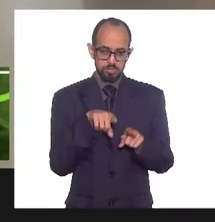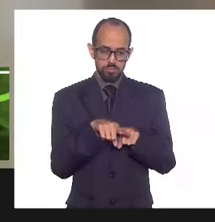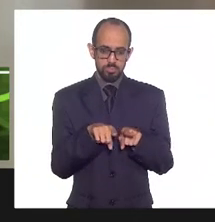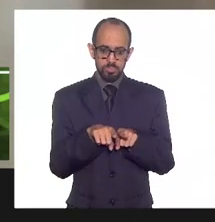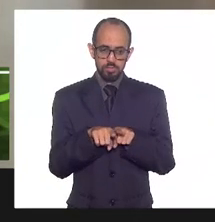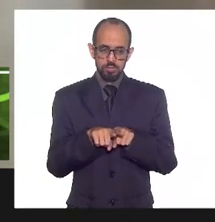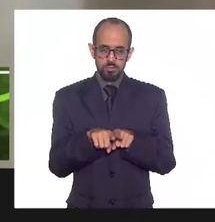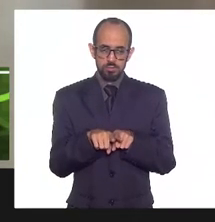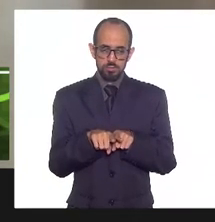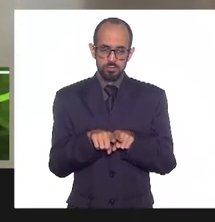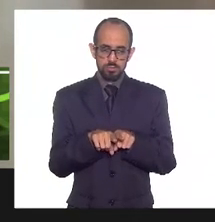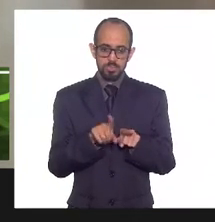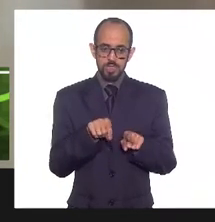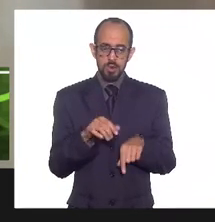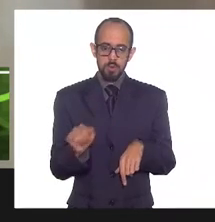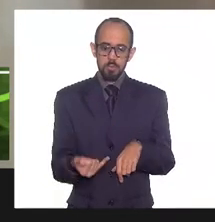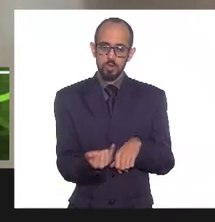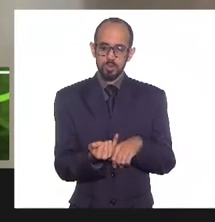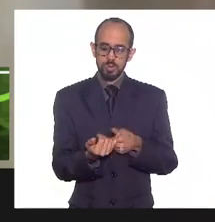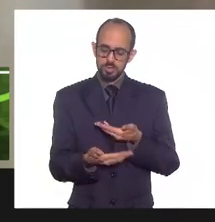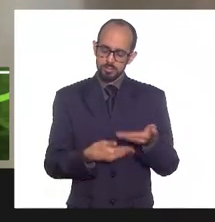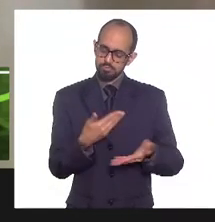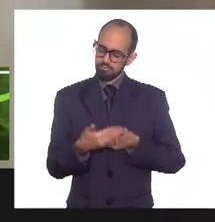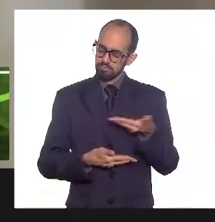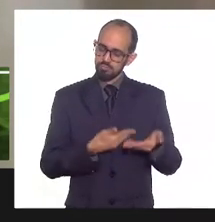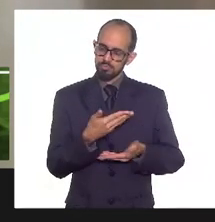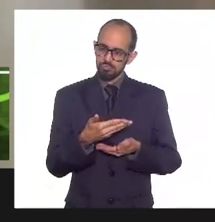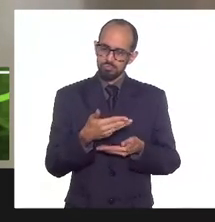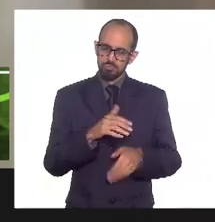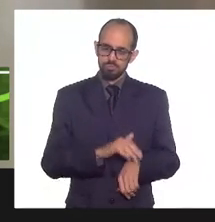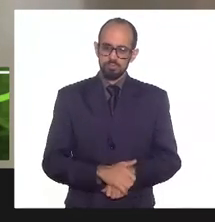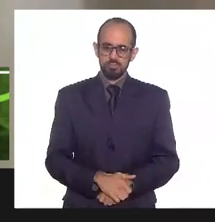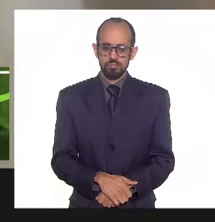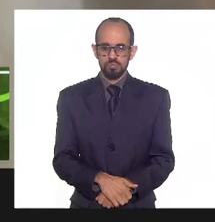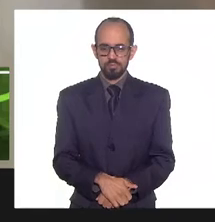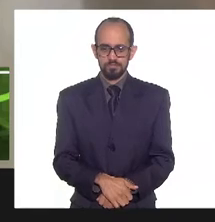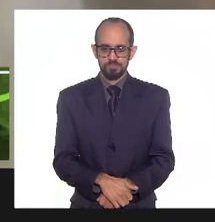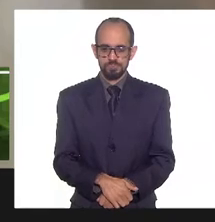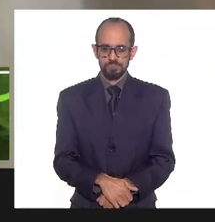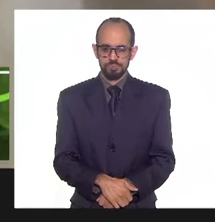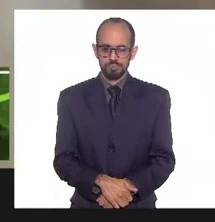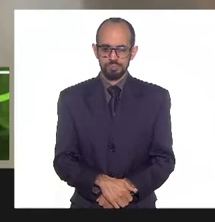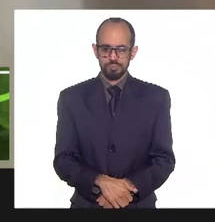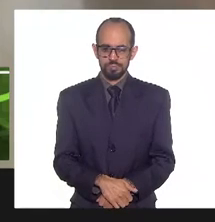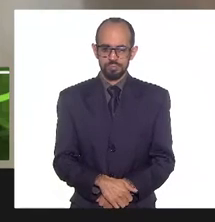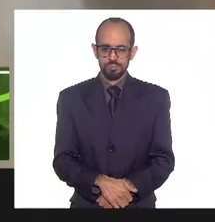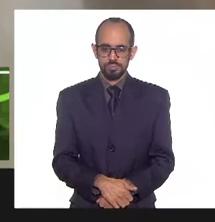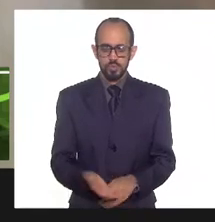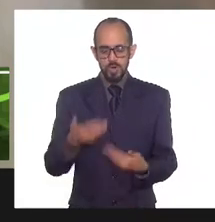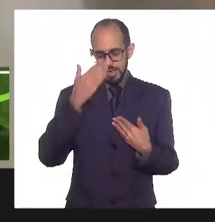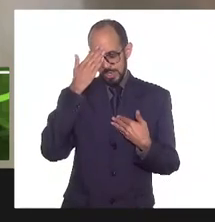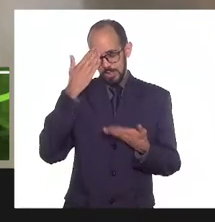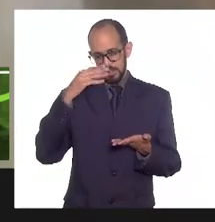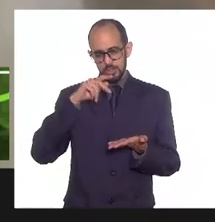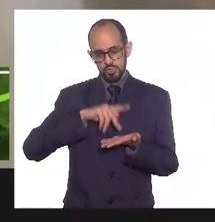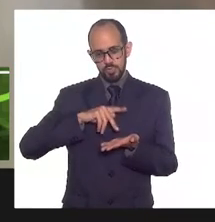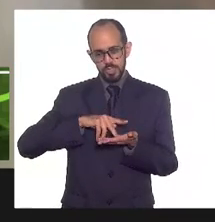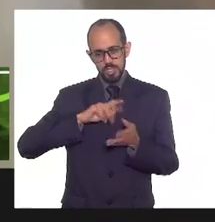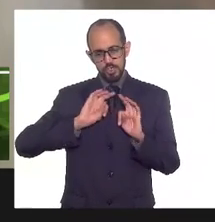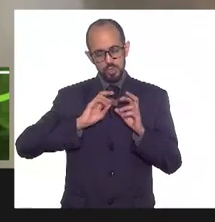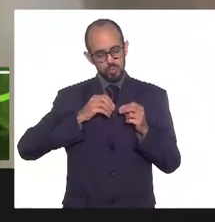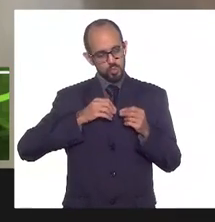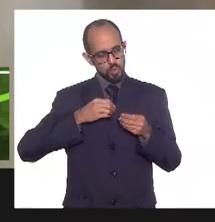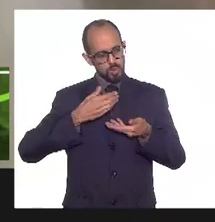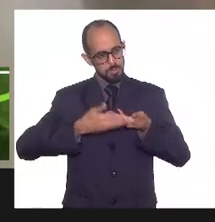é uma oportunidade de a gente trocar um pouco saber quem nós somos né eu agradeço muito tudo o que eu ouvi